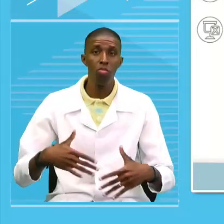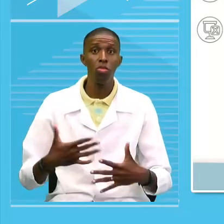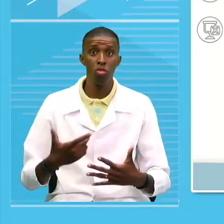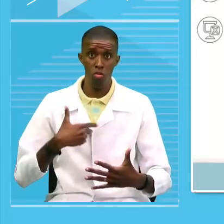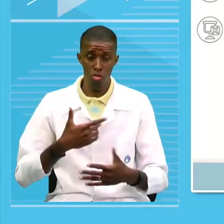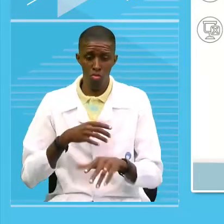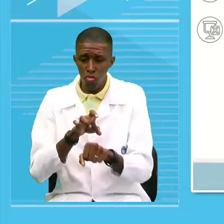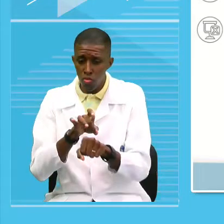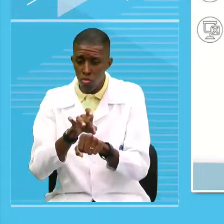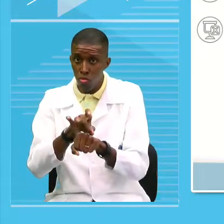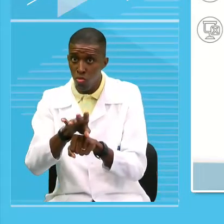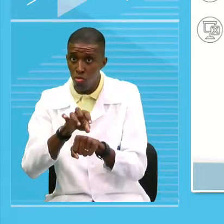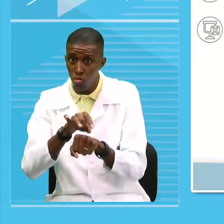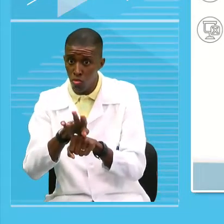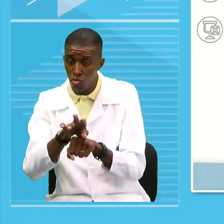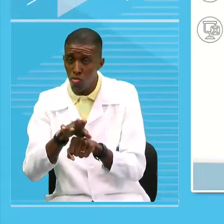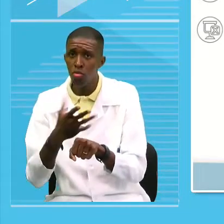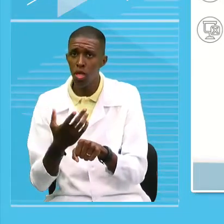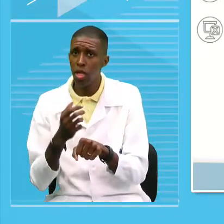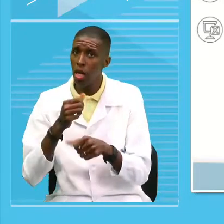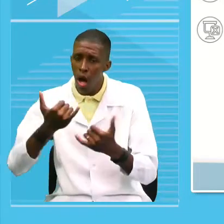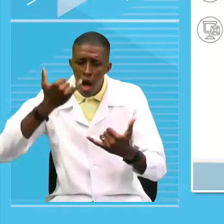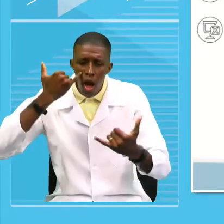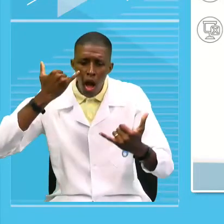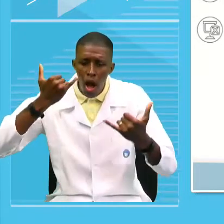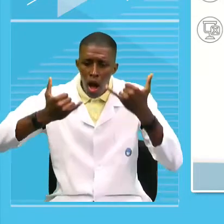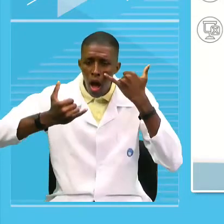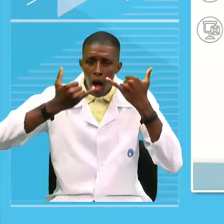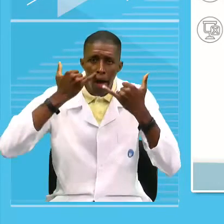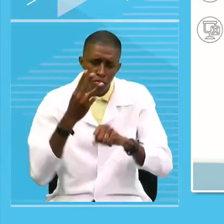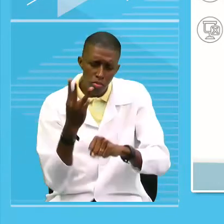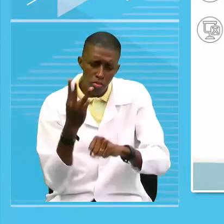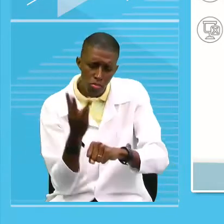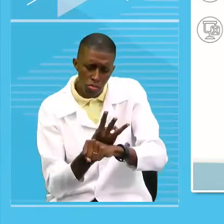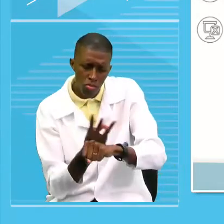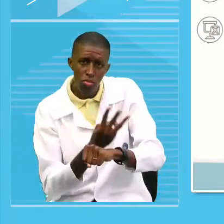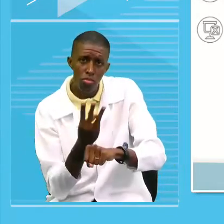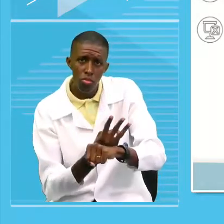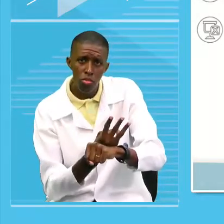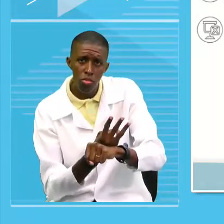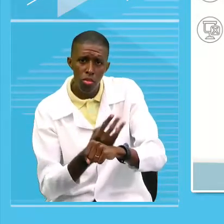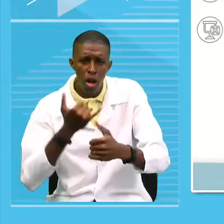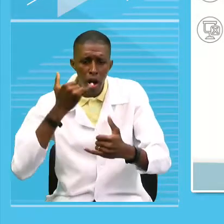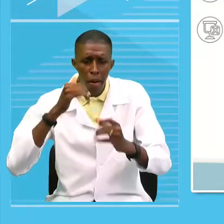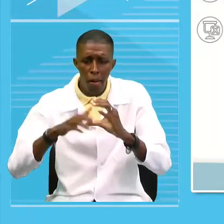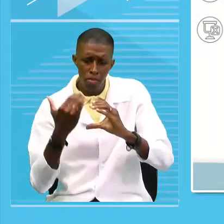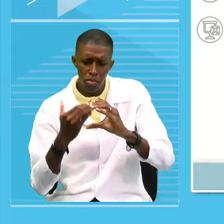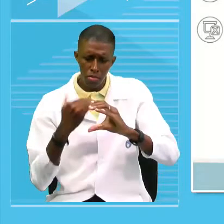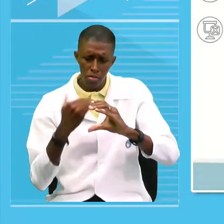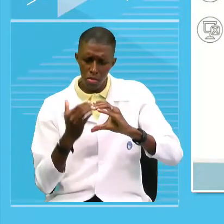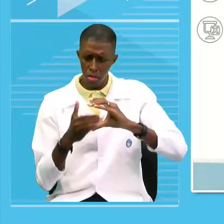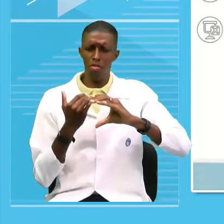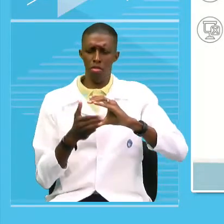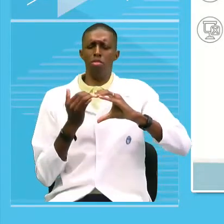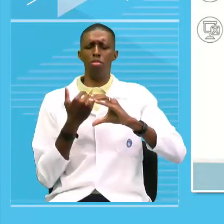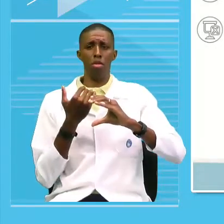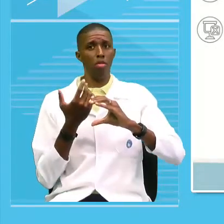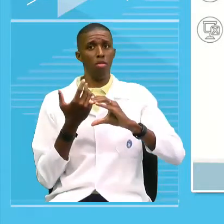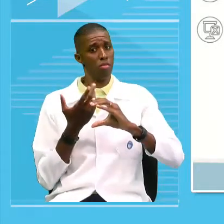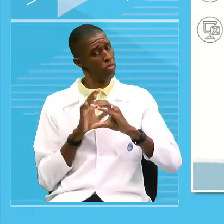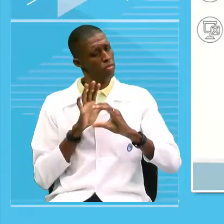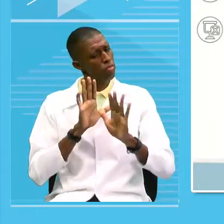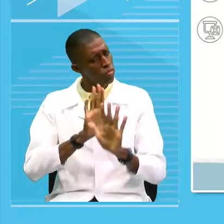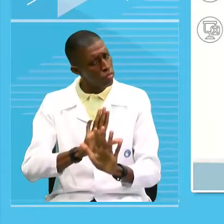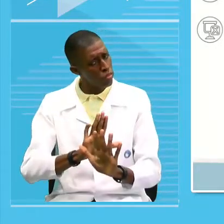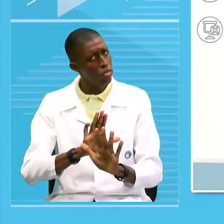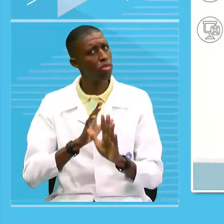fica um pouco na dúvida vai lá no Google pesquisar se aquela notícia é verdadeira se liga quem foi que escreveu então tu já aprendeu